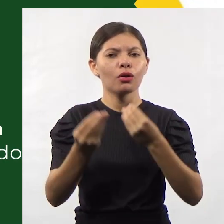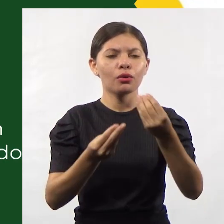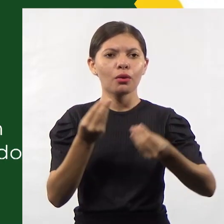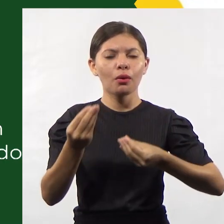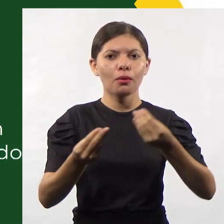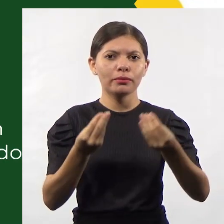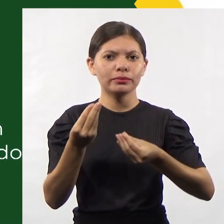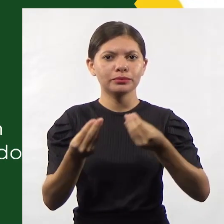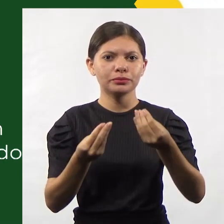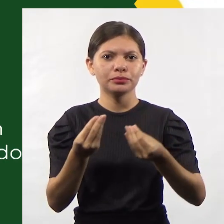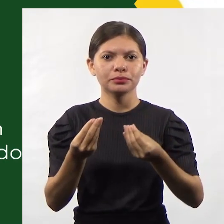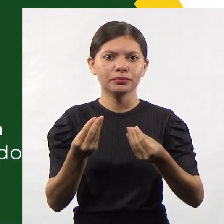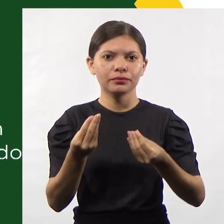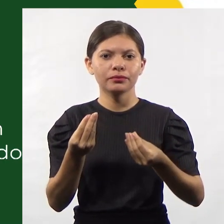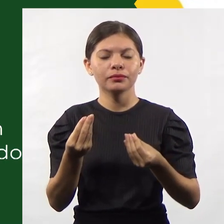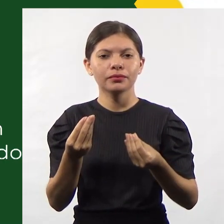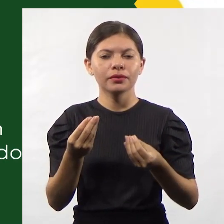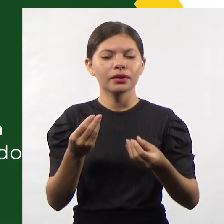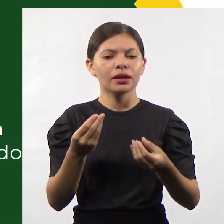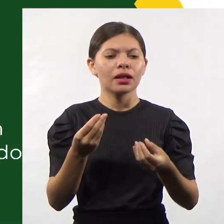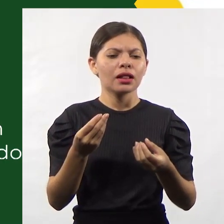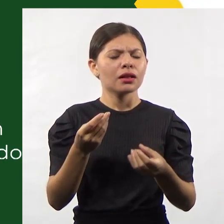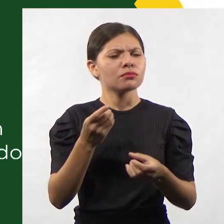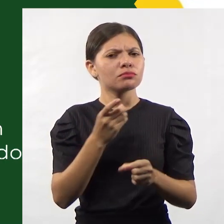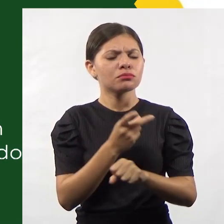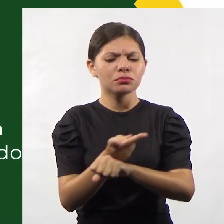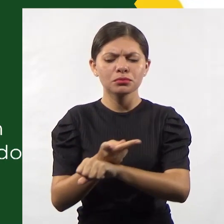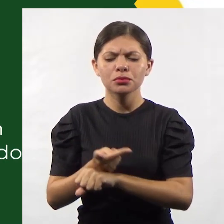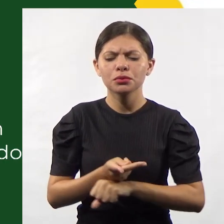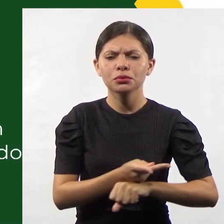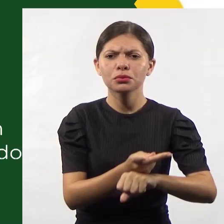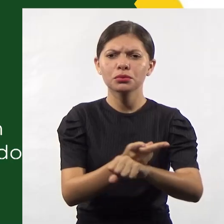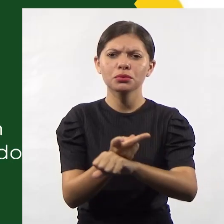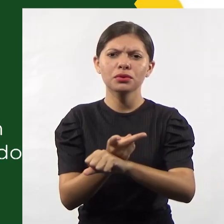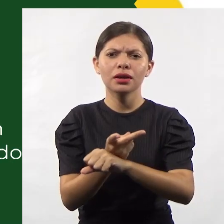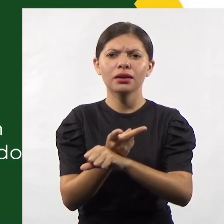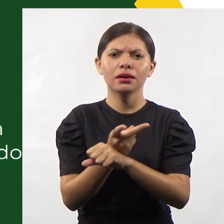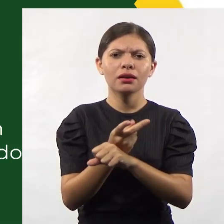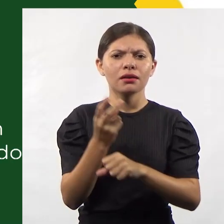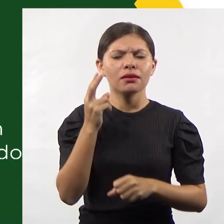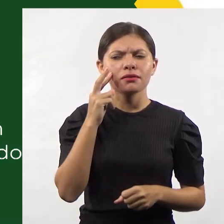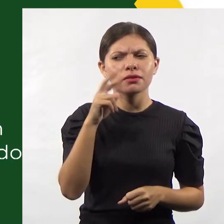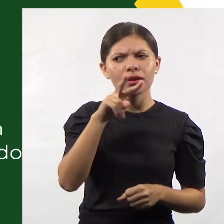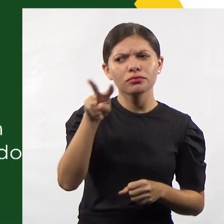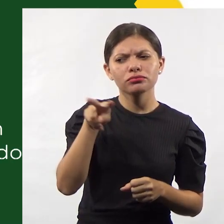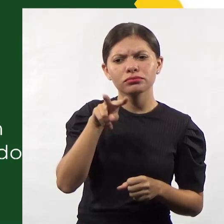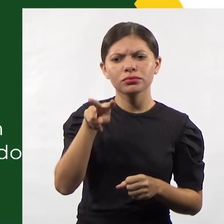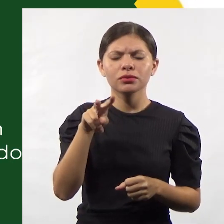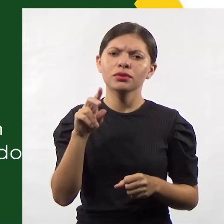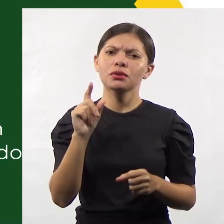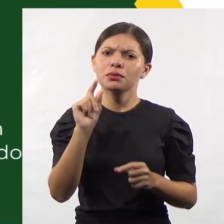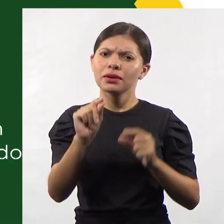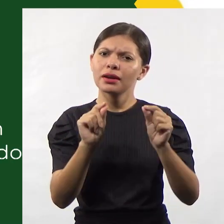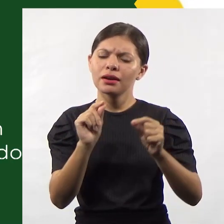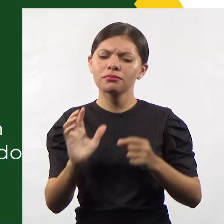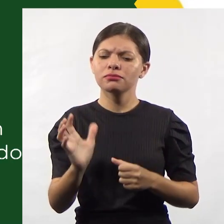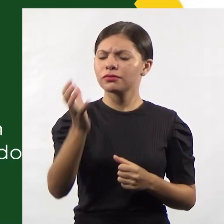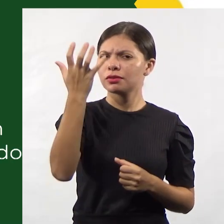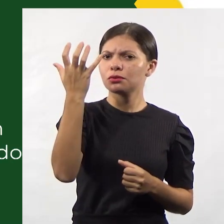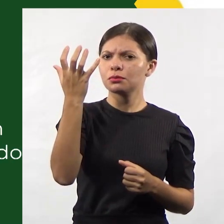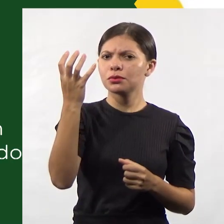pesquisa explicativa, ela procura identificar os fatores que causam um determinado